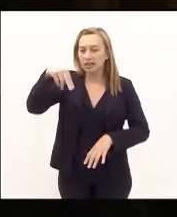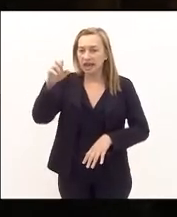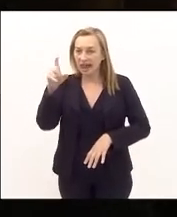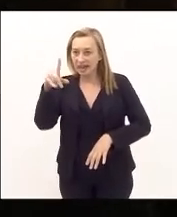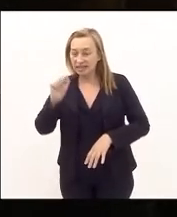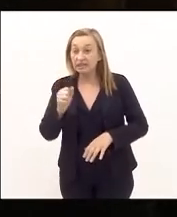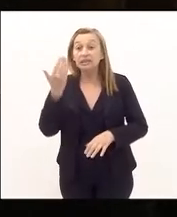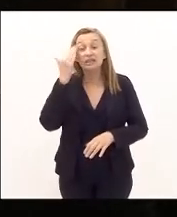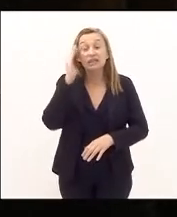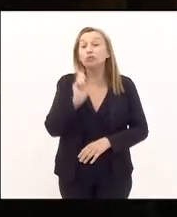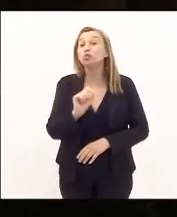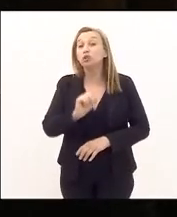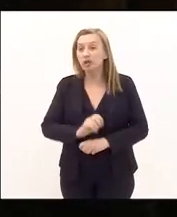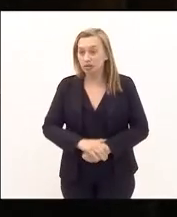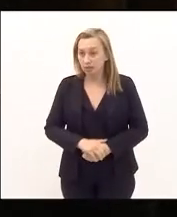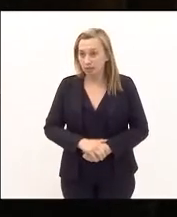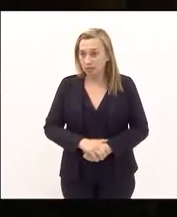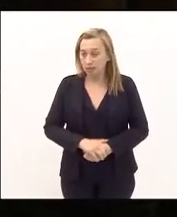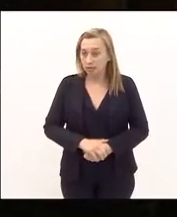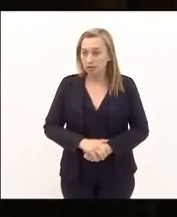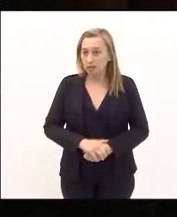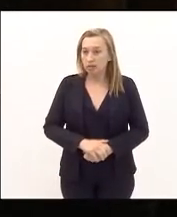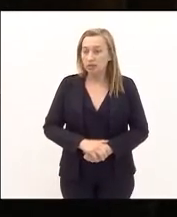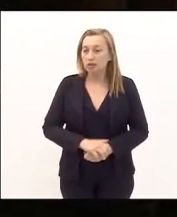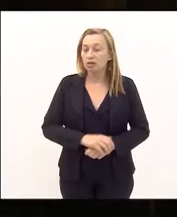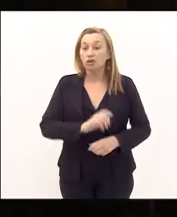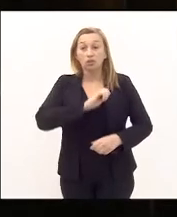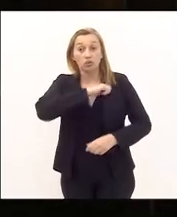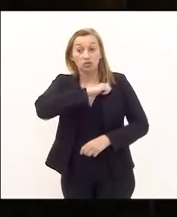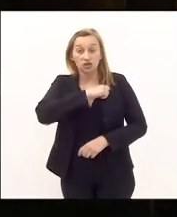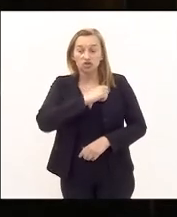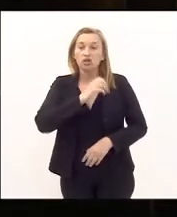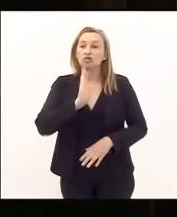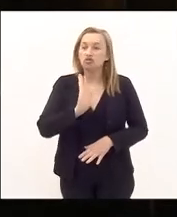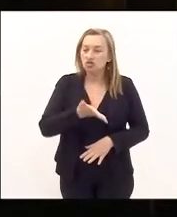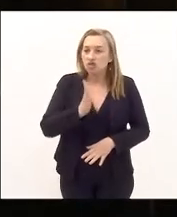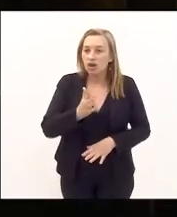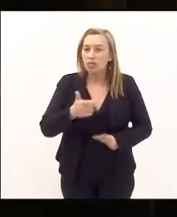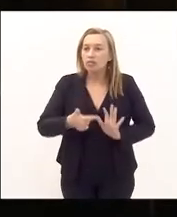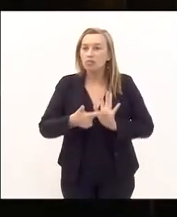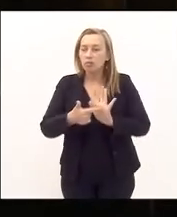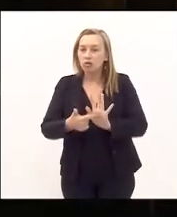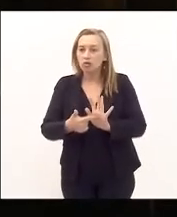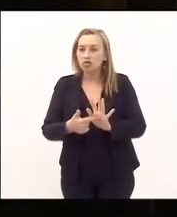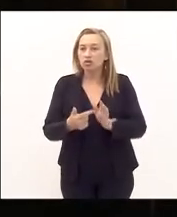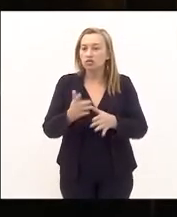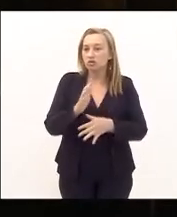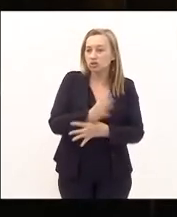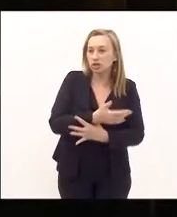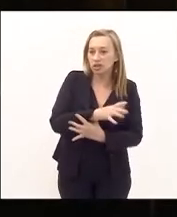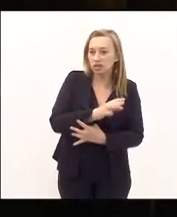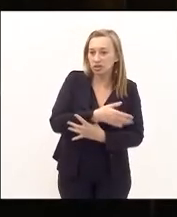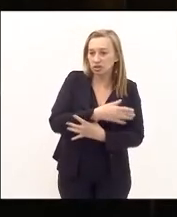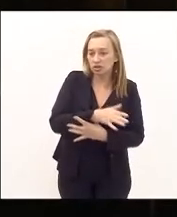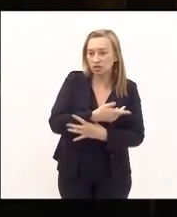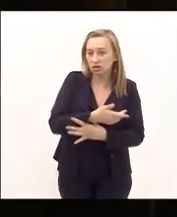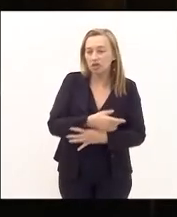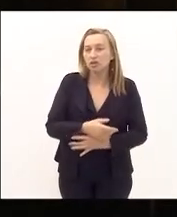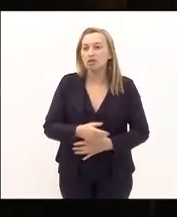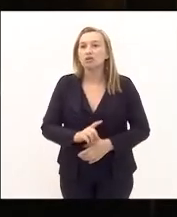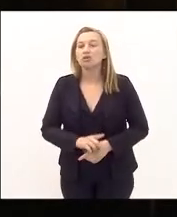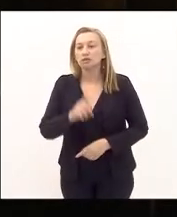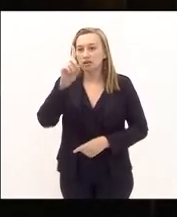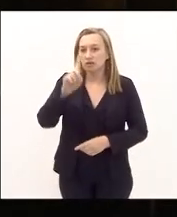Entendemos que incentivos fiscais que já aplicam aos taxistas, aos